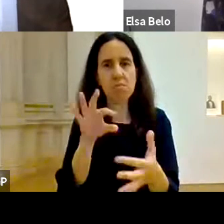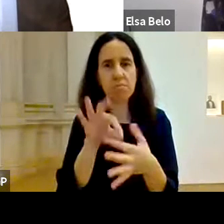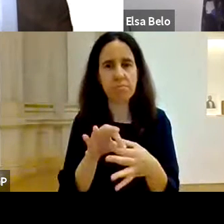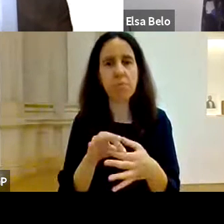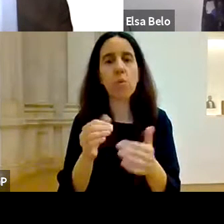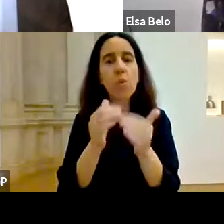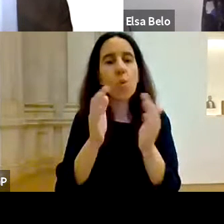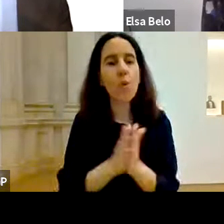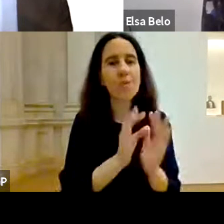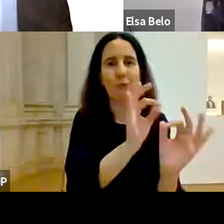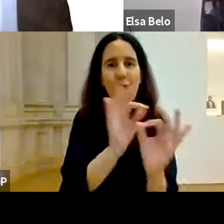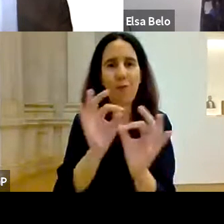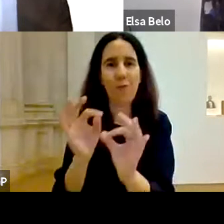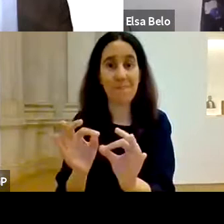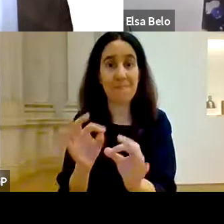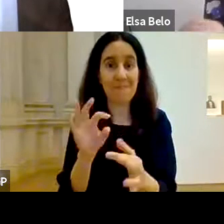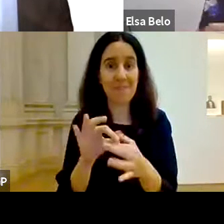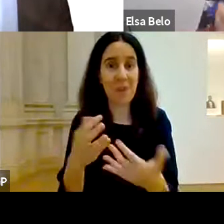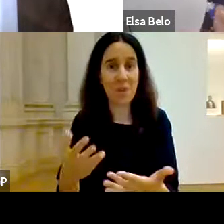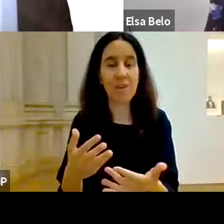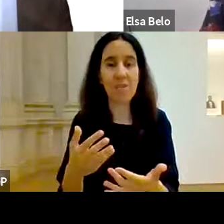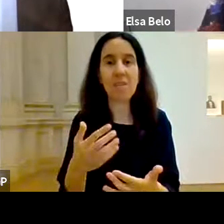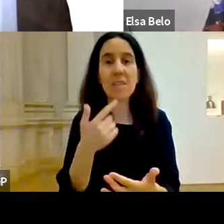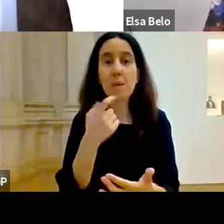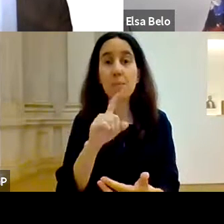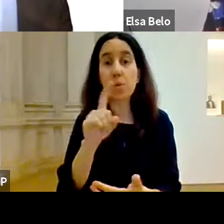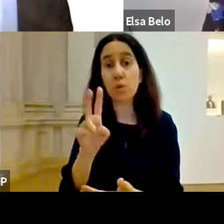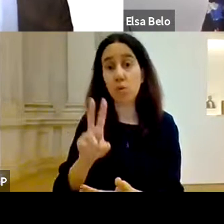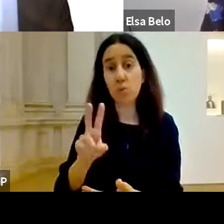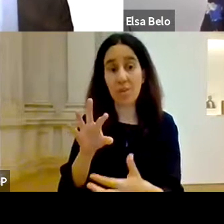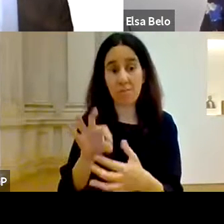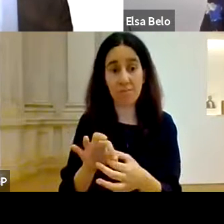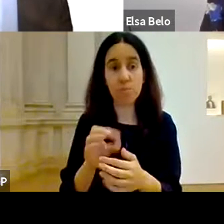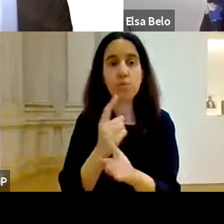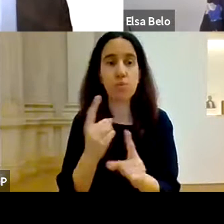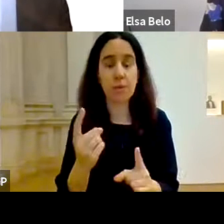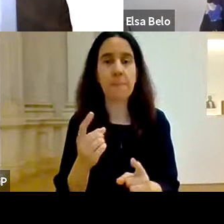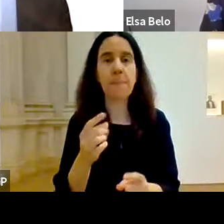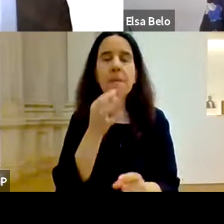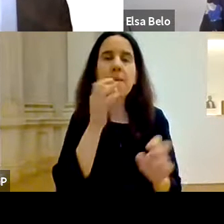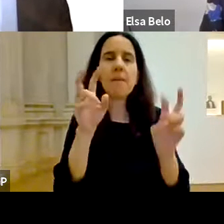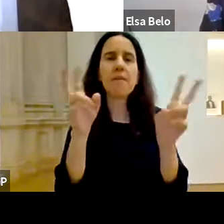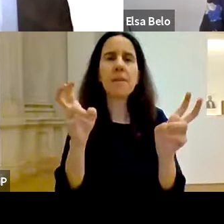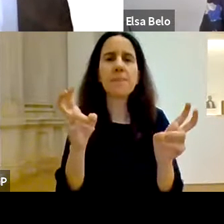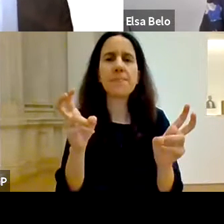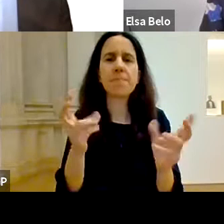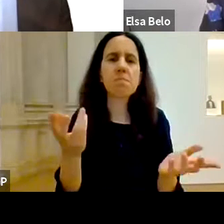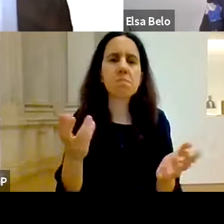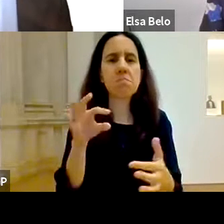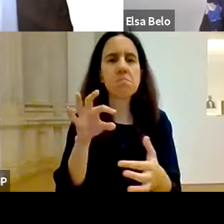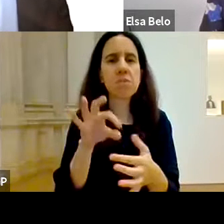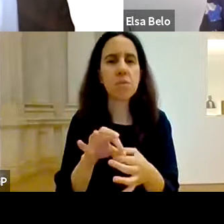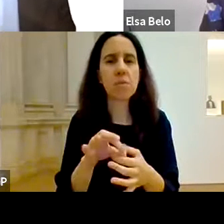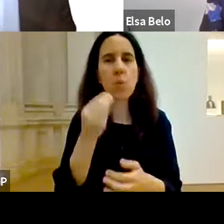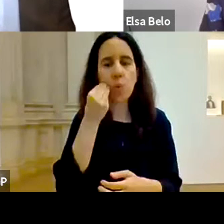todos. E com isto ligo agora à segunda pergunta, porque quando se fala sobre a